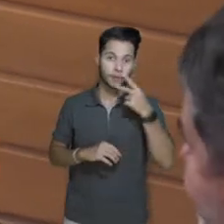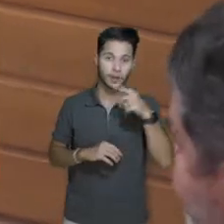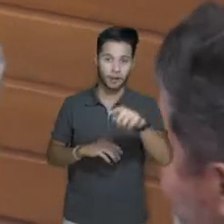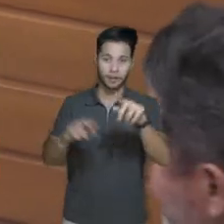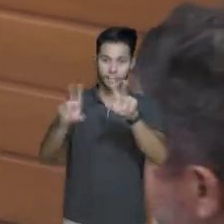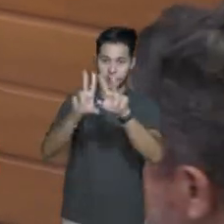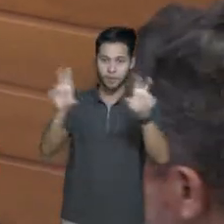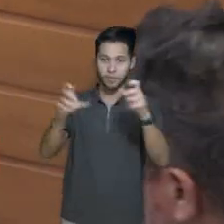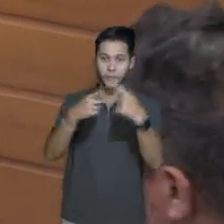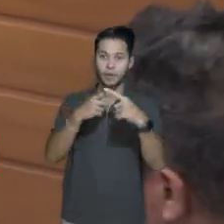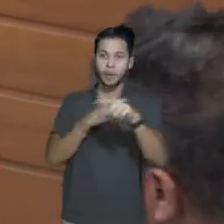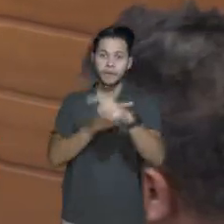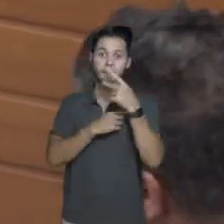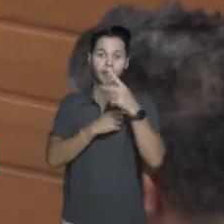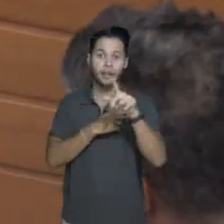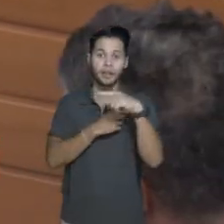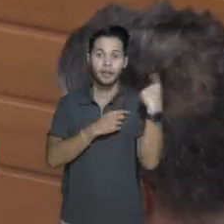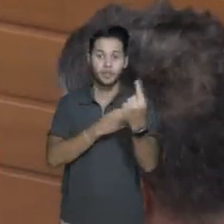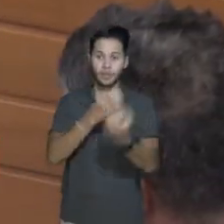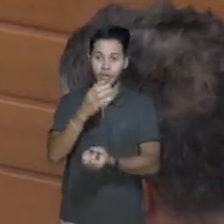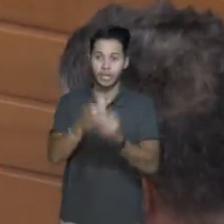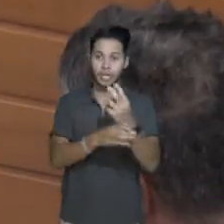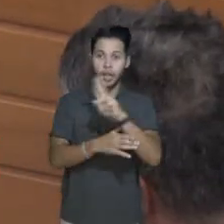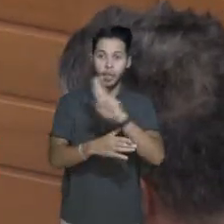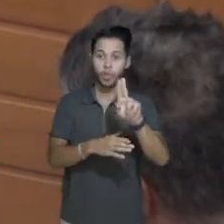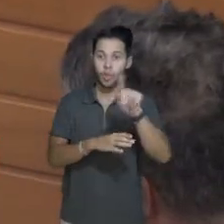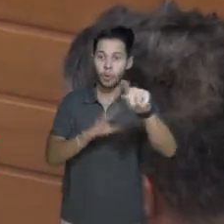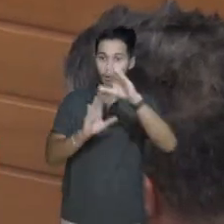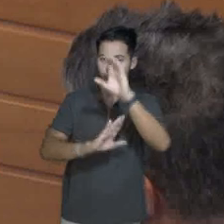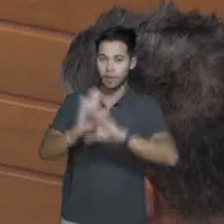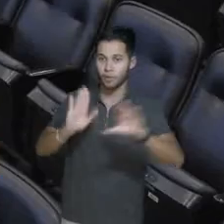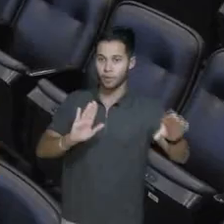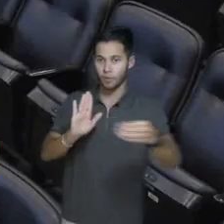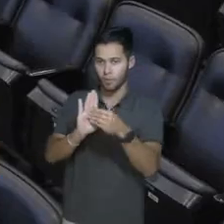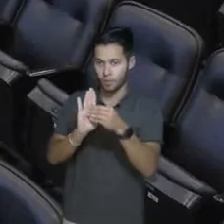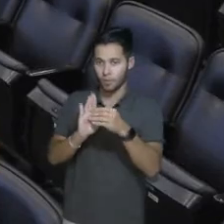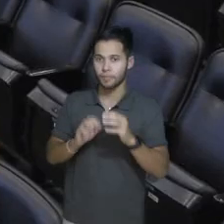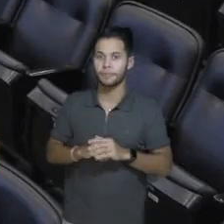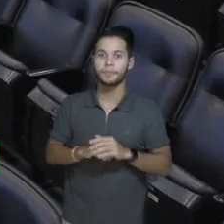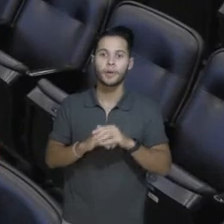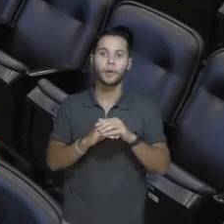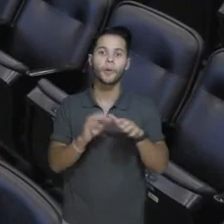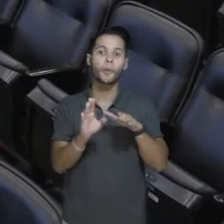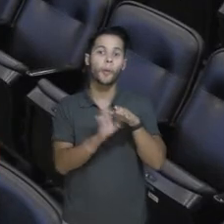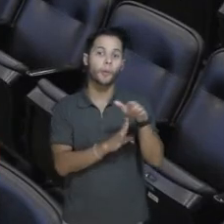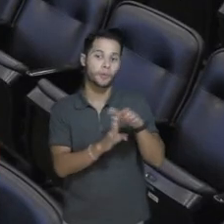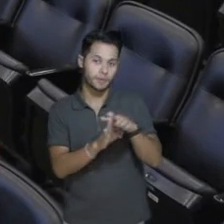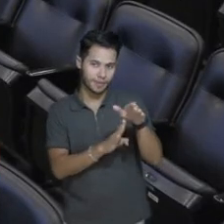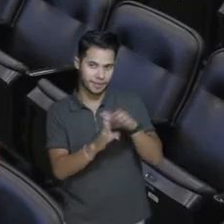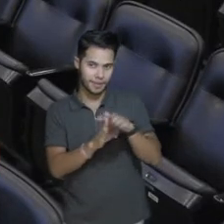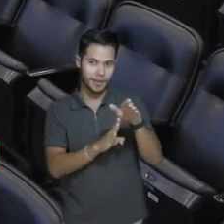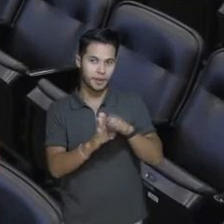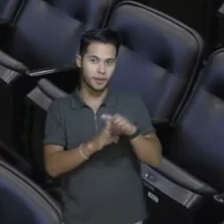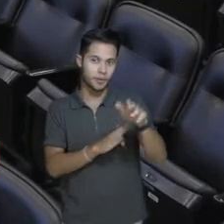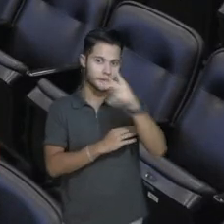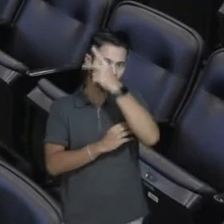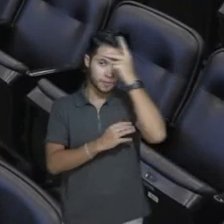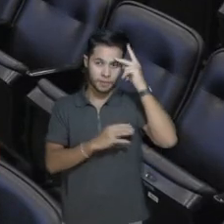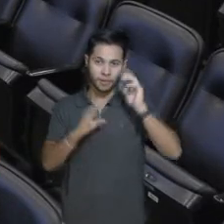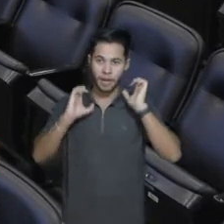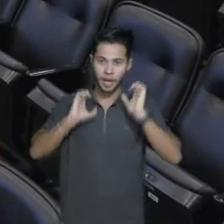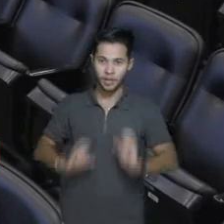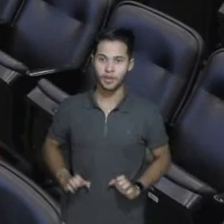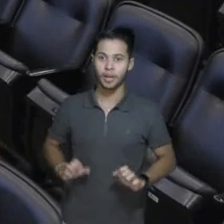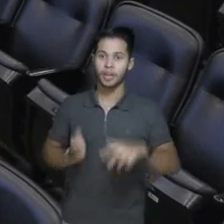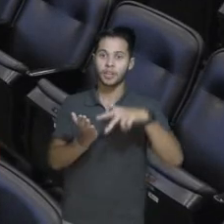instituir Vou sugerir o teu nome quero botar no meu currículo com Conselheiro do Conselho de ética da da Confederação Brasileira de surf o